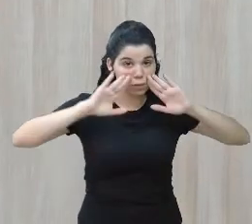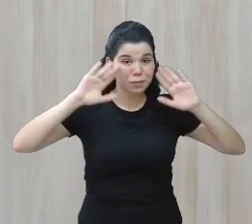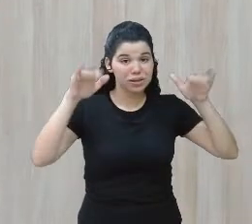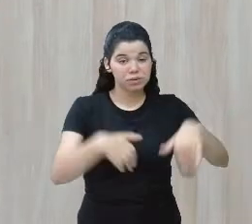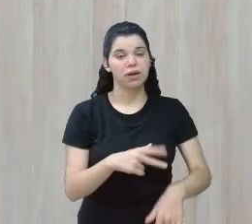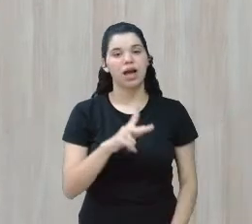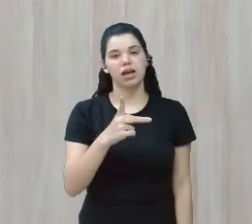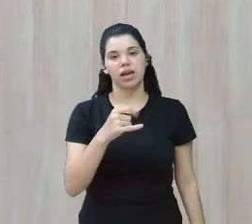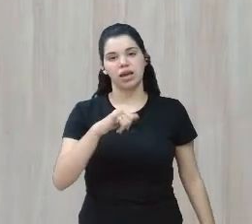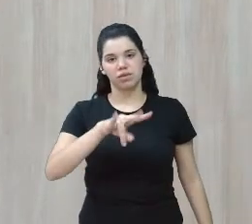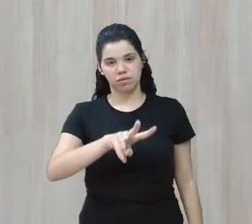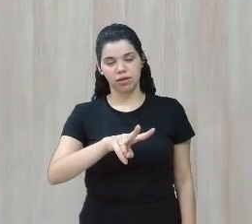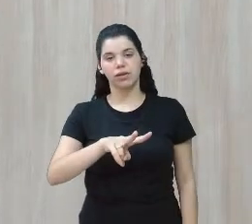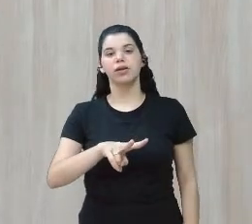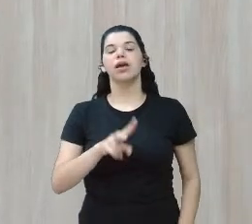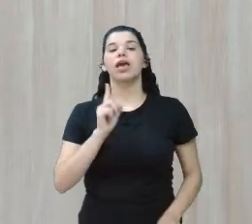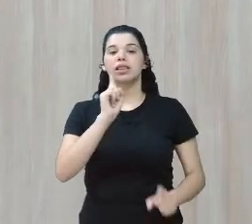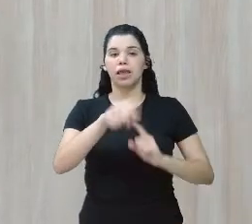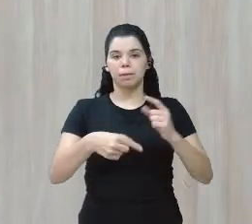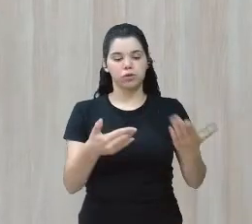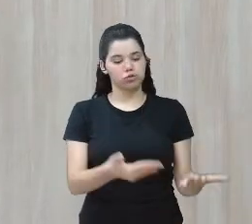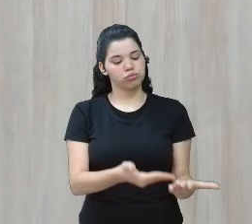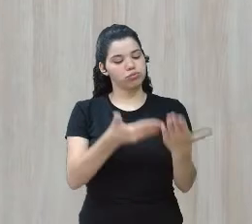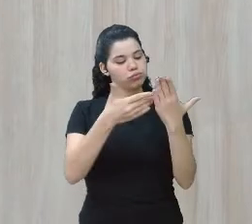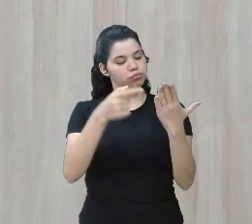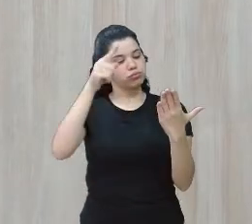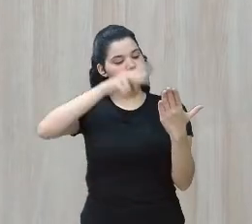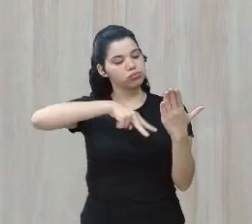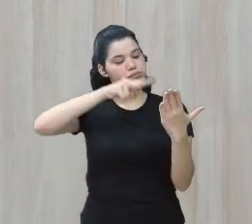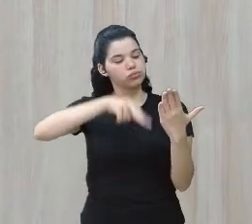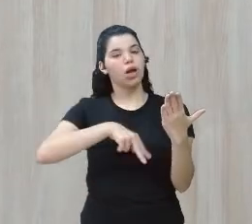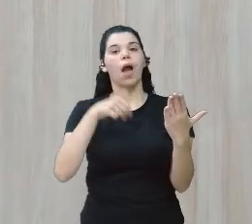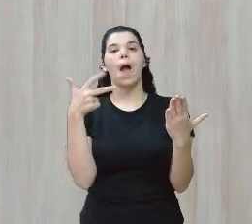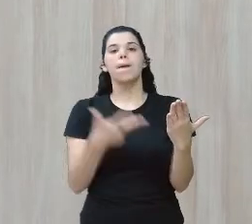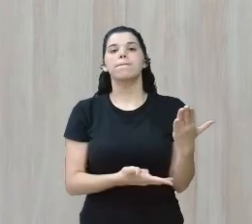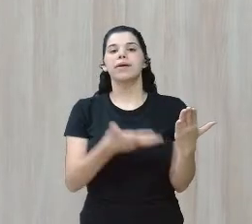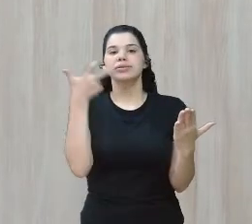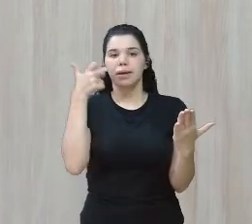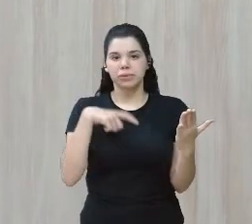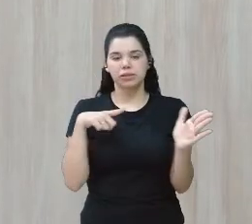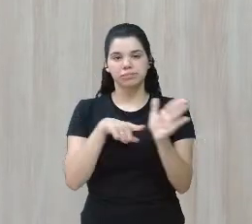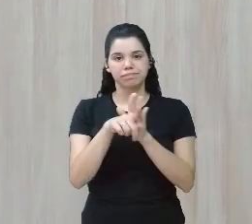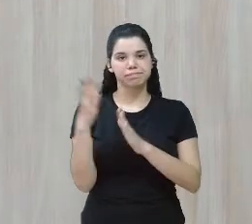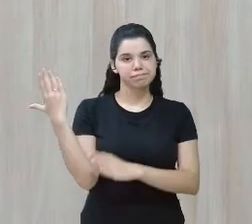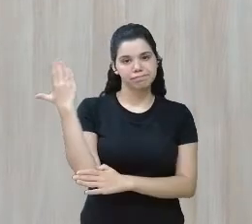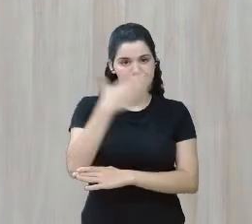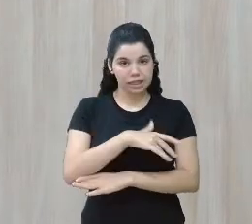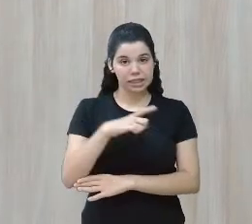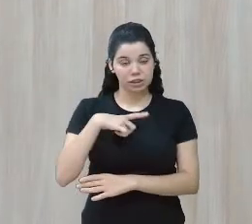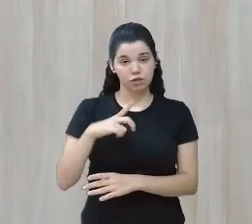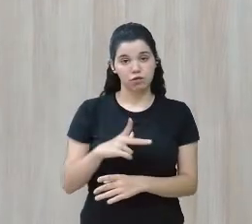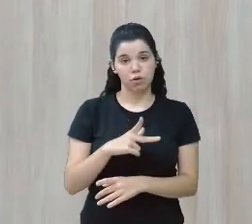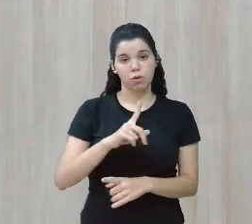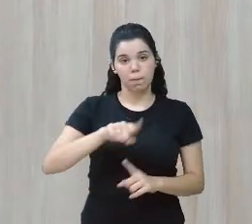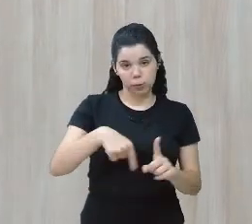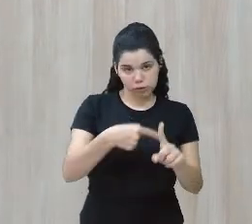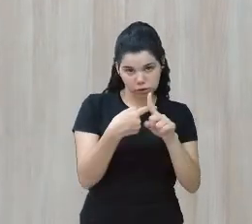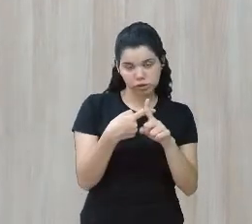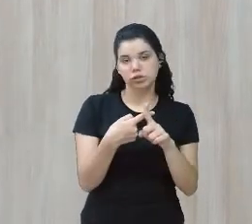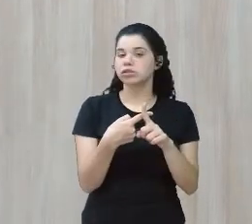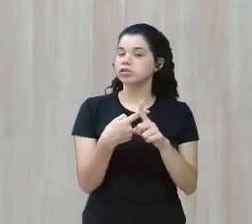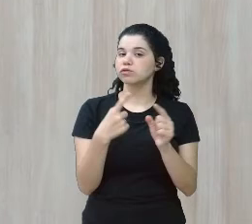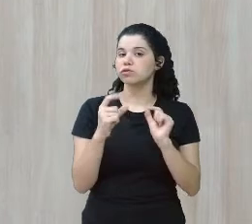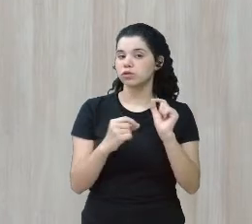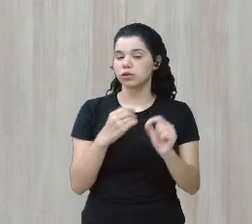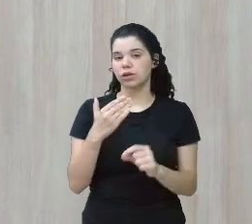HIV e através desse exame é feito realmente o diagnóstico, se der positivo. Às vezes o